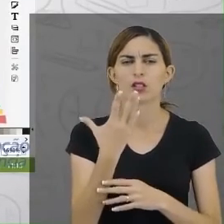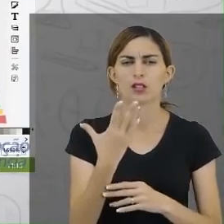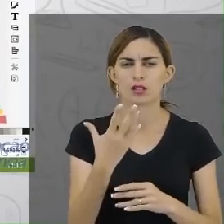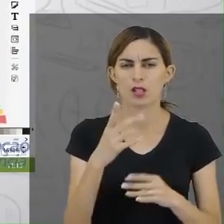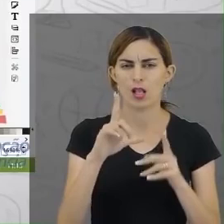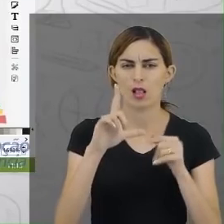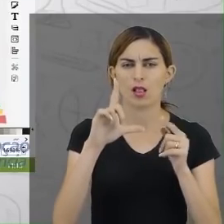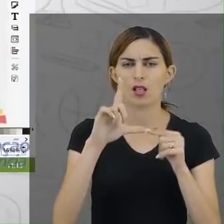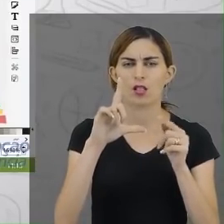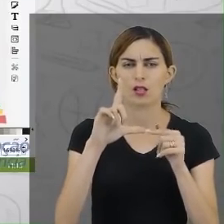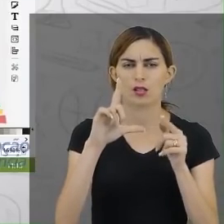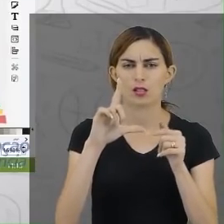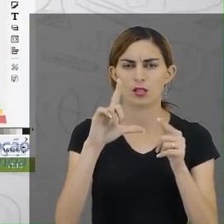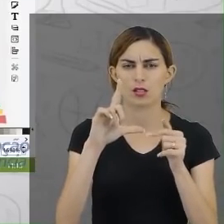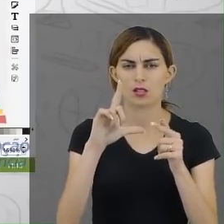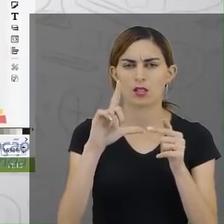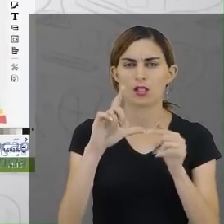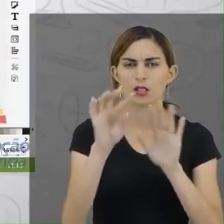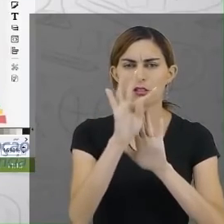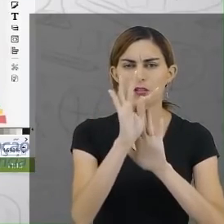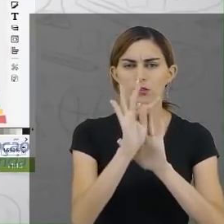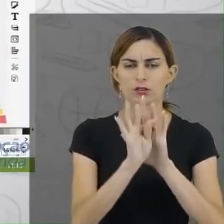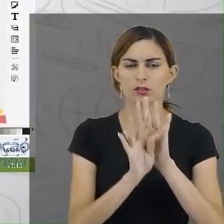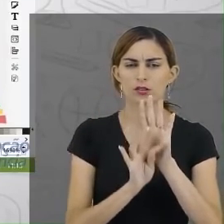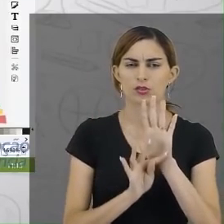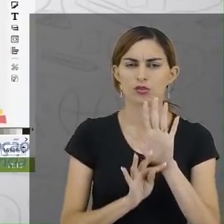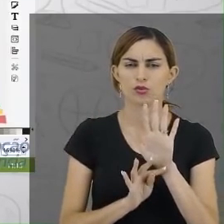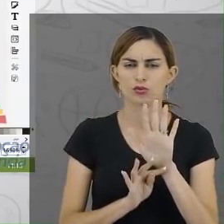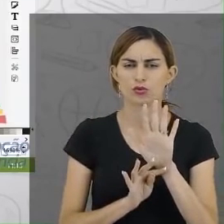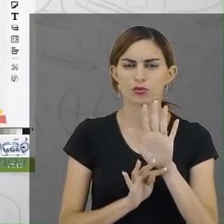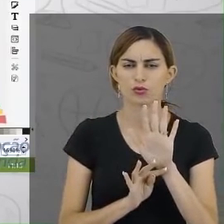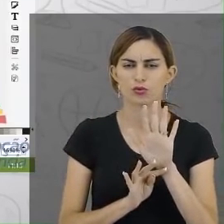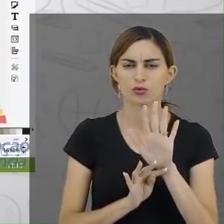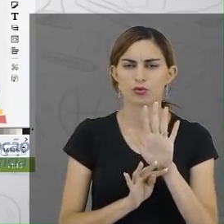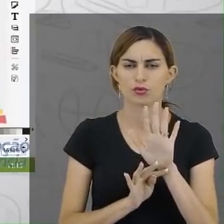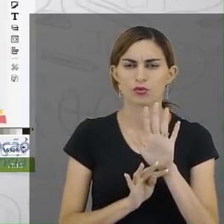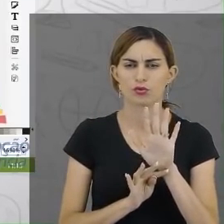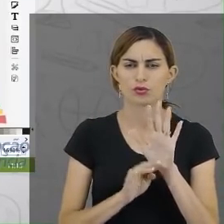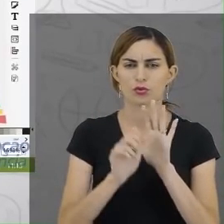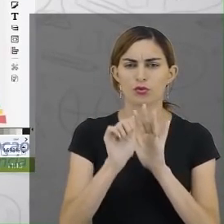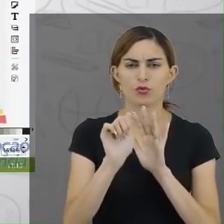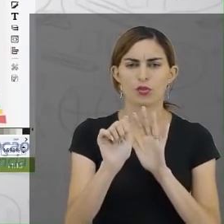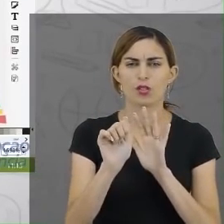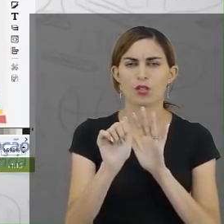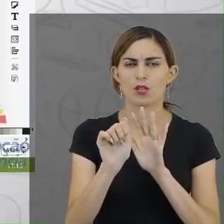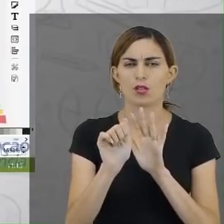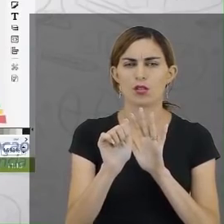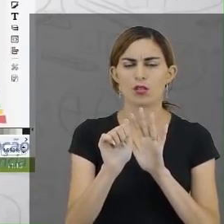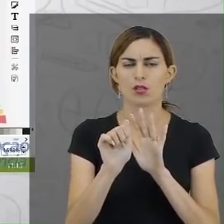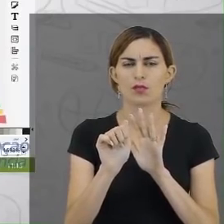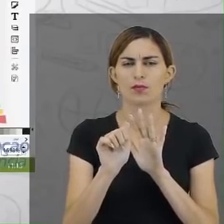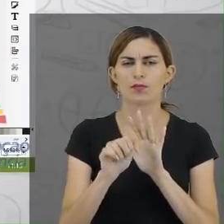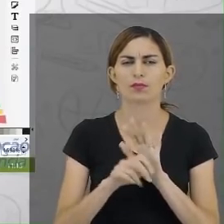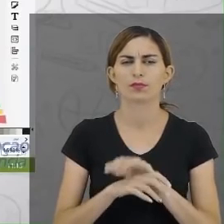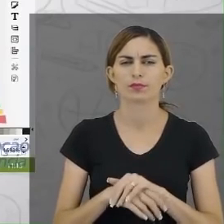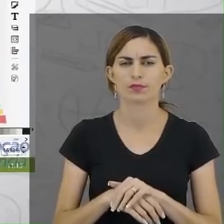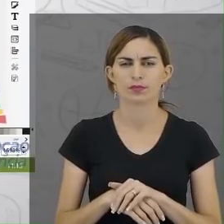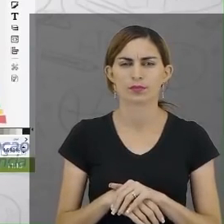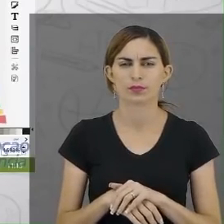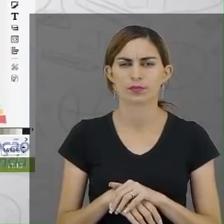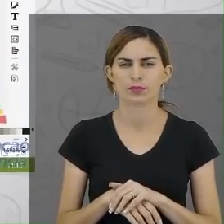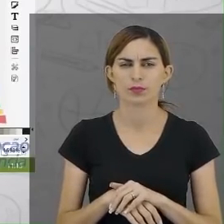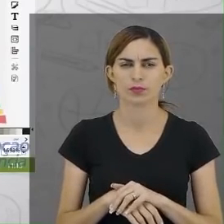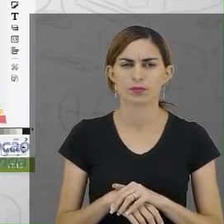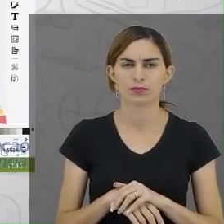criar uma letra, vamos fazer um texto. Clicamos no ícone do A, que possui a letra A.